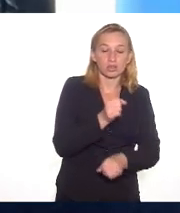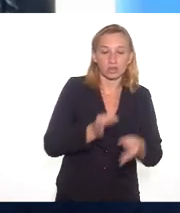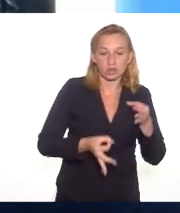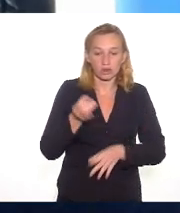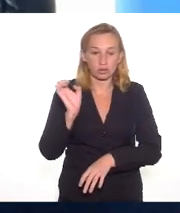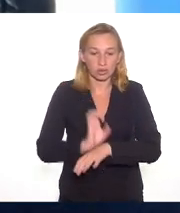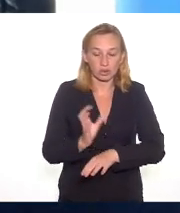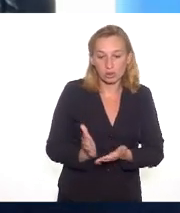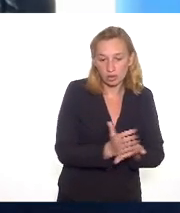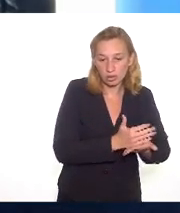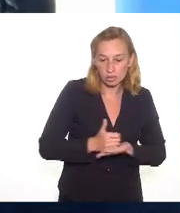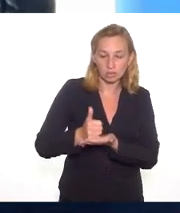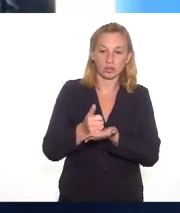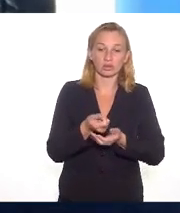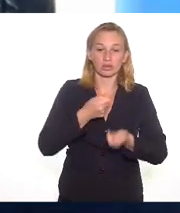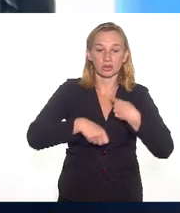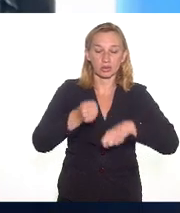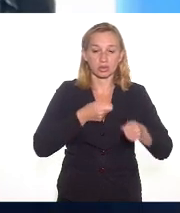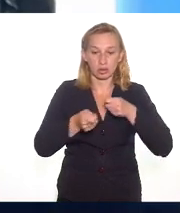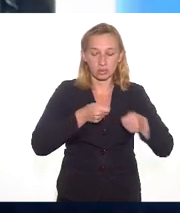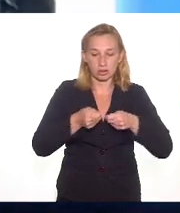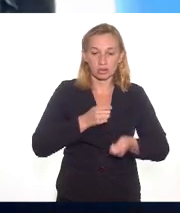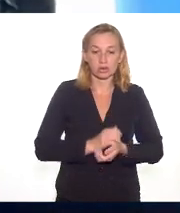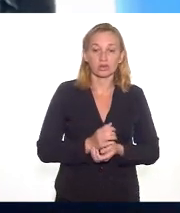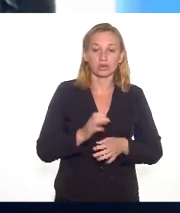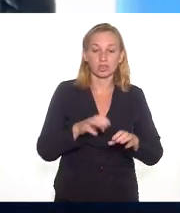e Orçamento, Finanças, Fiscalização Financeira e Controle.